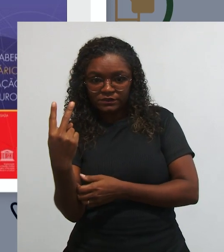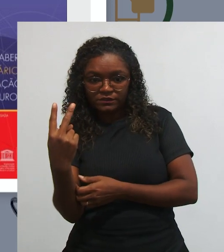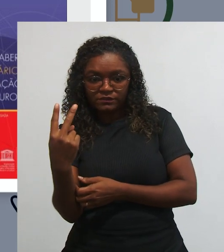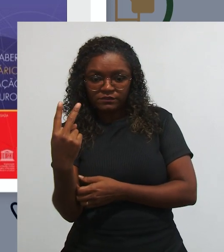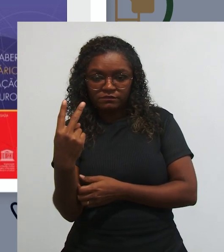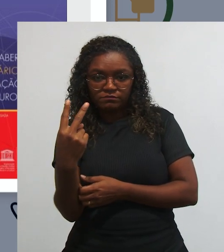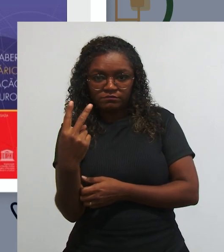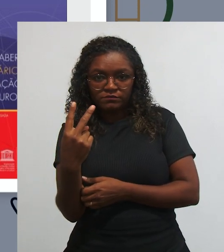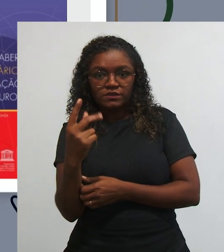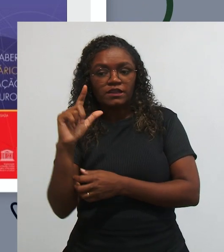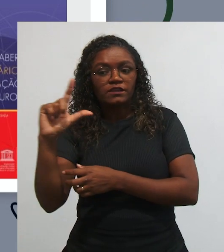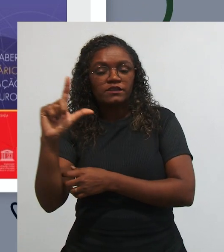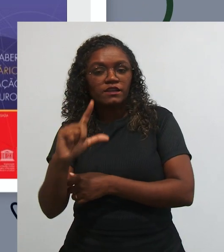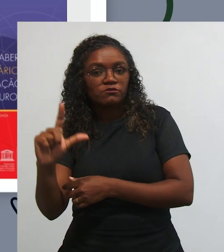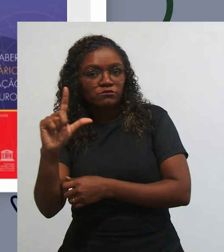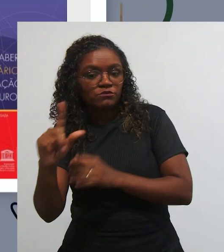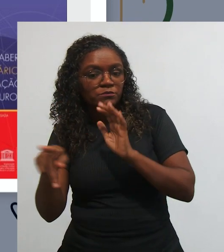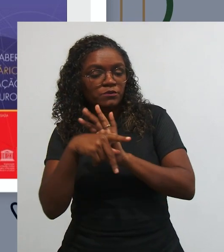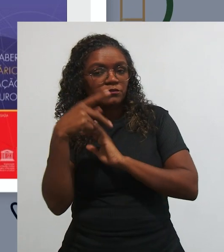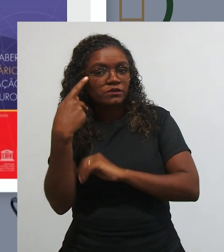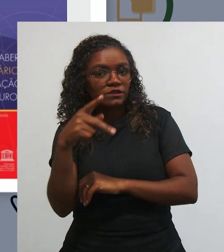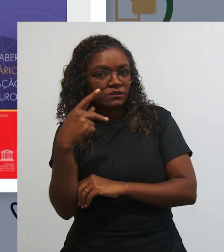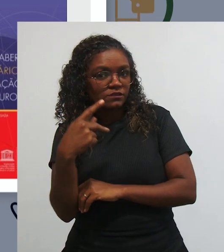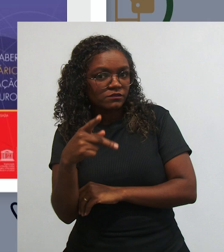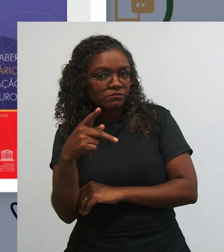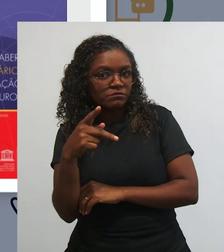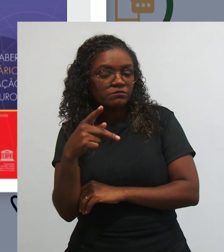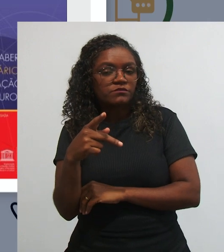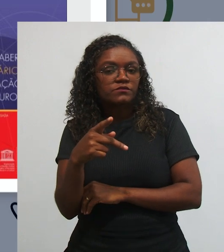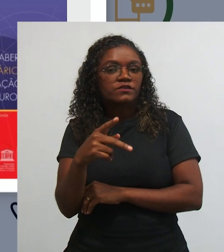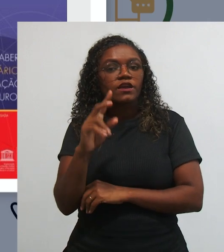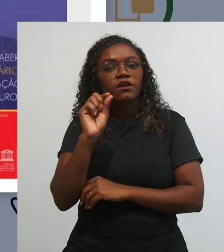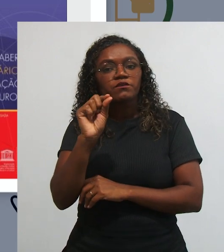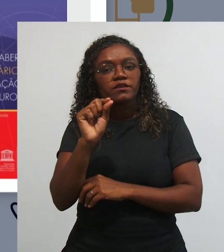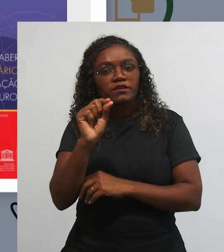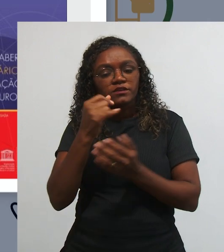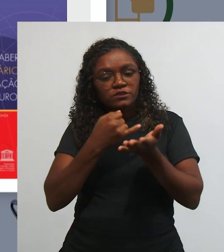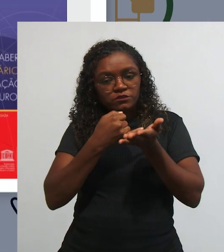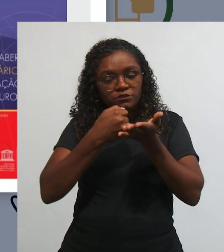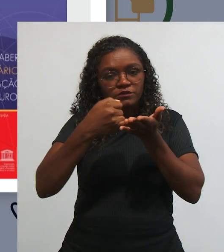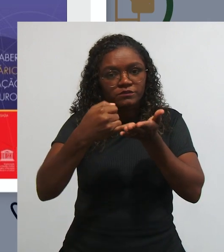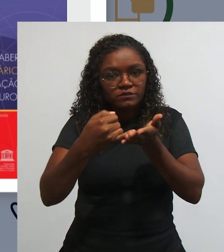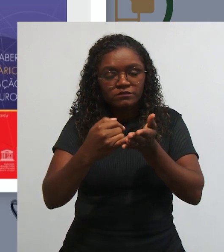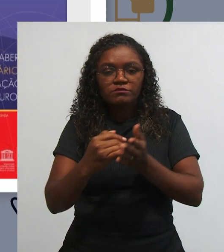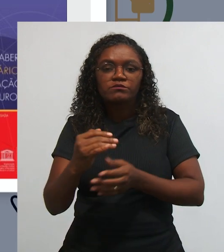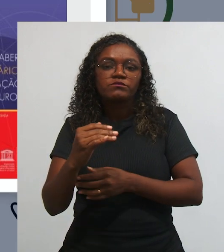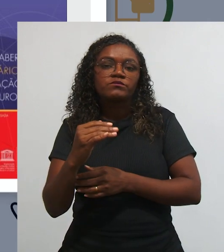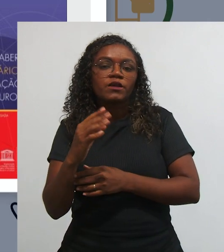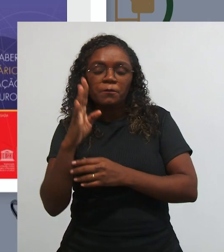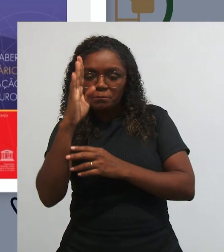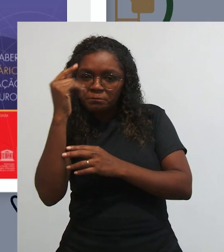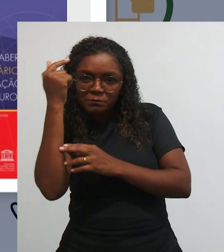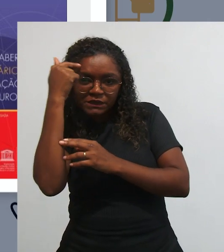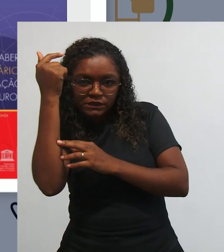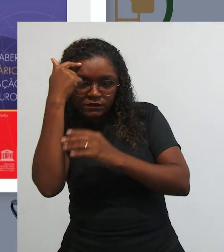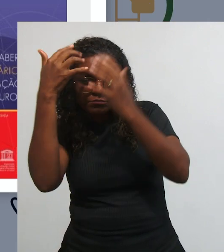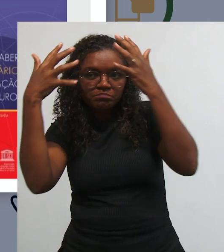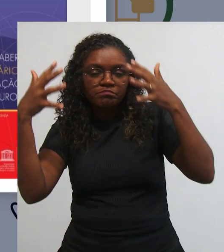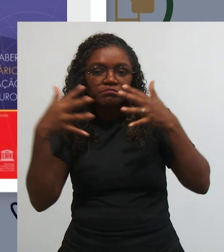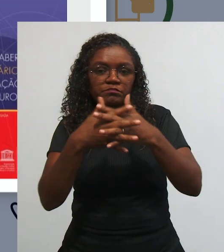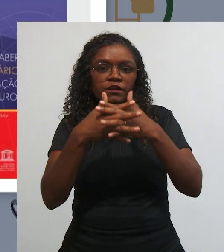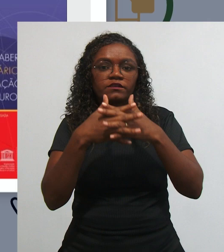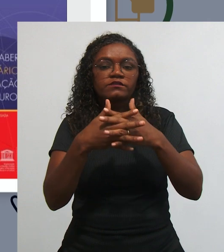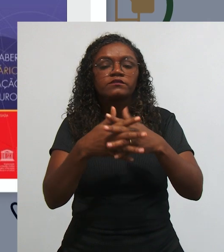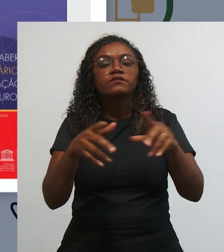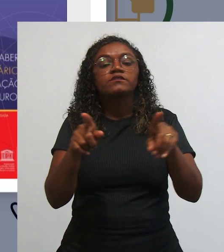da literatura de Morin, que é Introdução ao Pensamento Complexo e os 7 saberes necessários